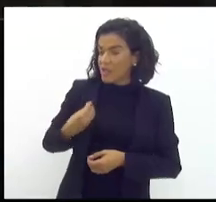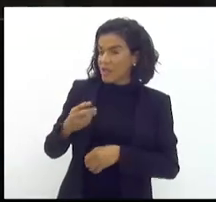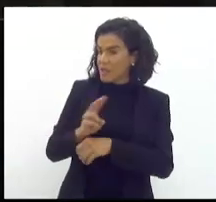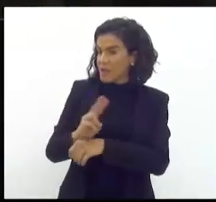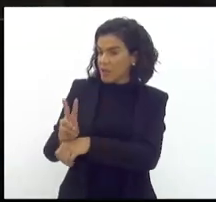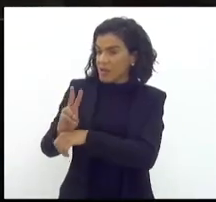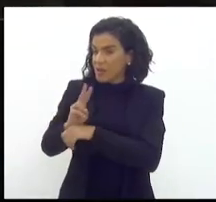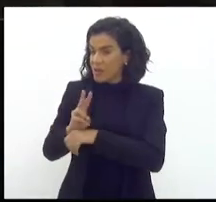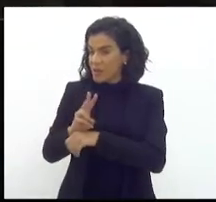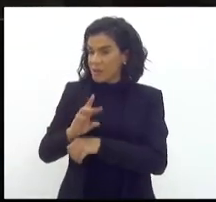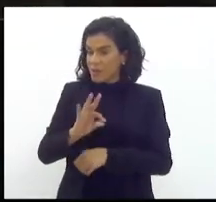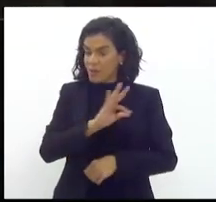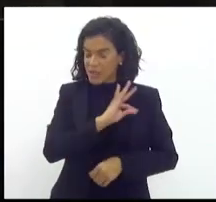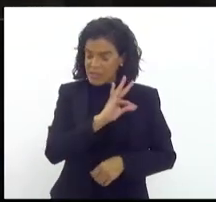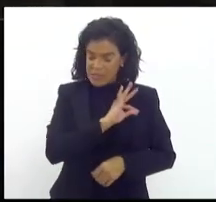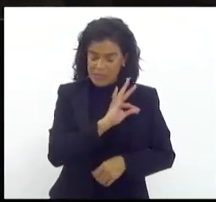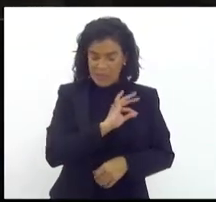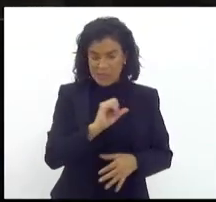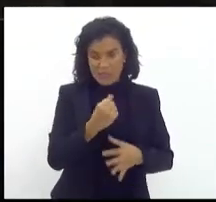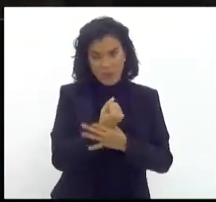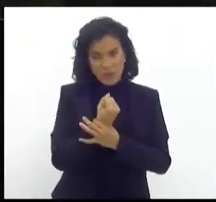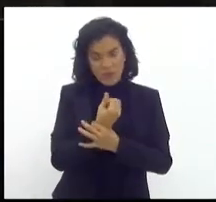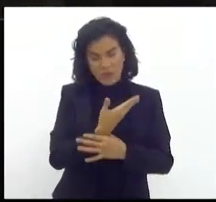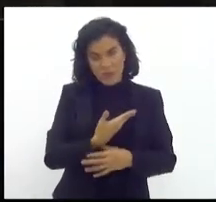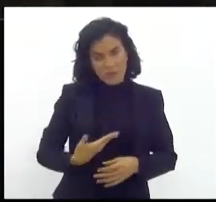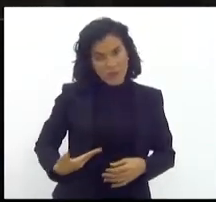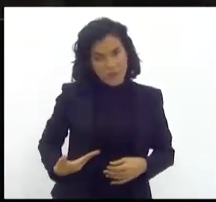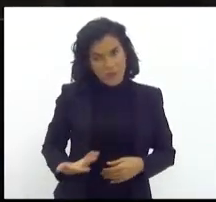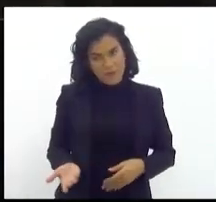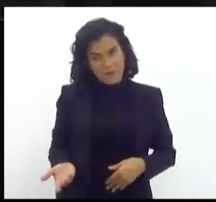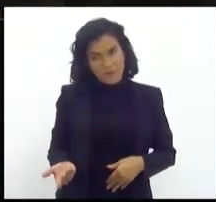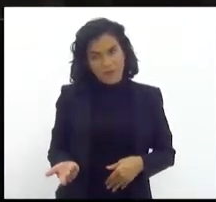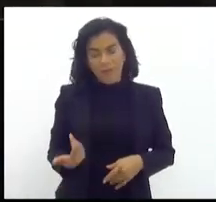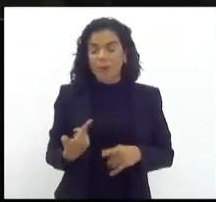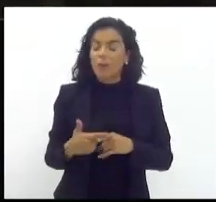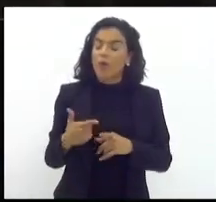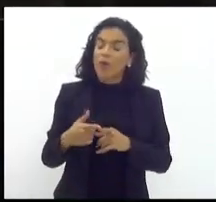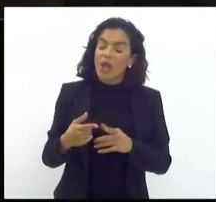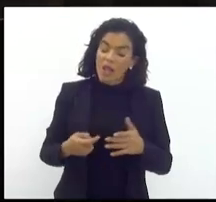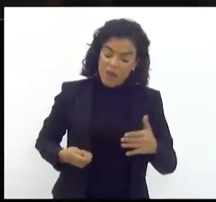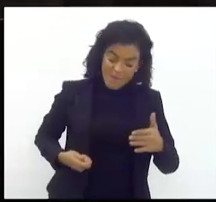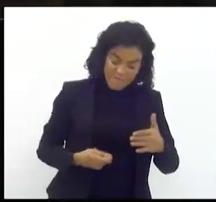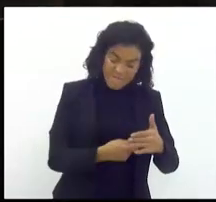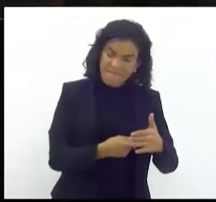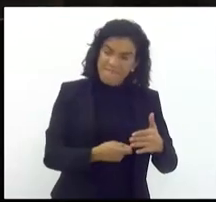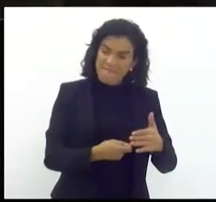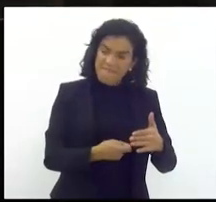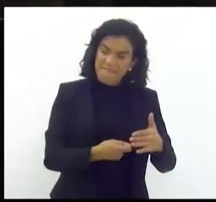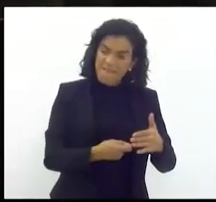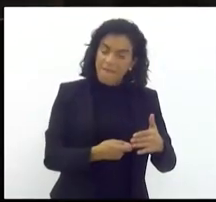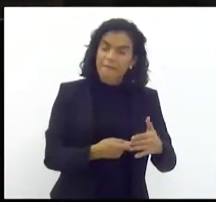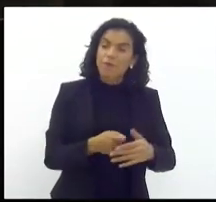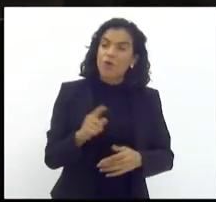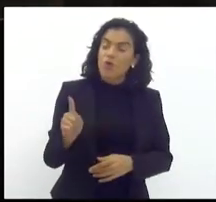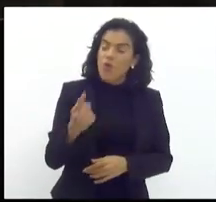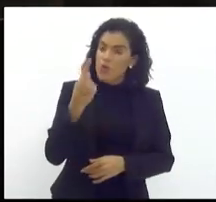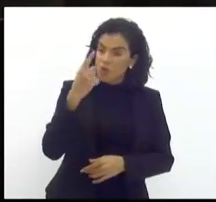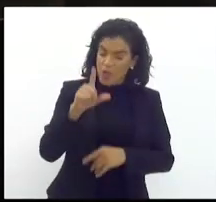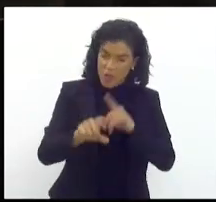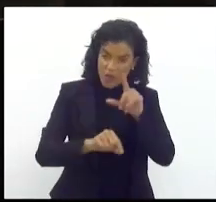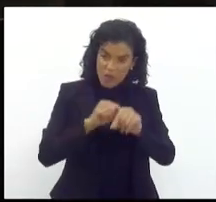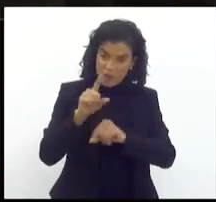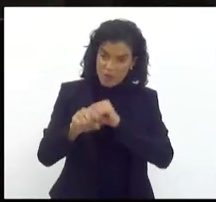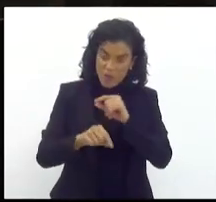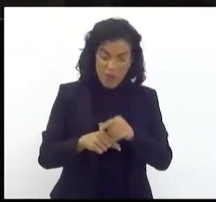política da Segurança Pública é menor porque ele impor como o último única opção para esses